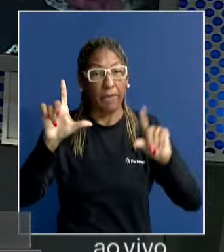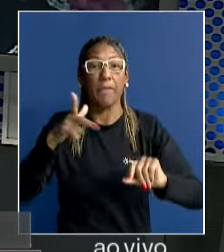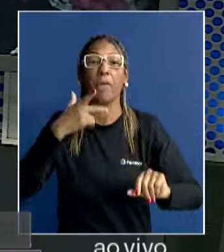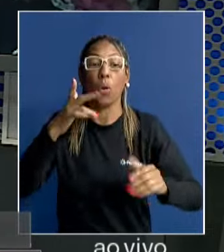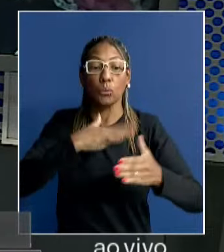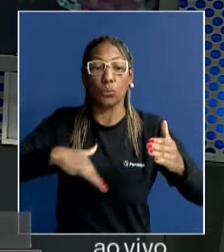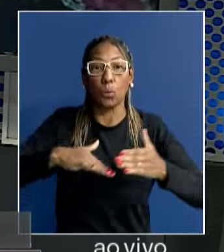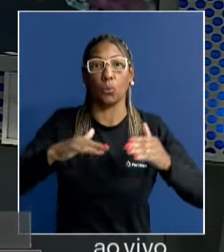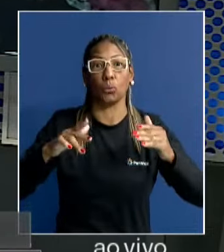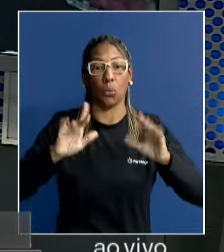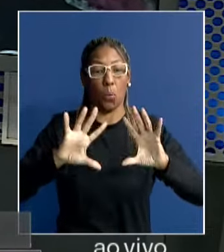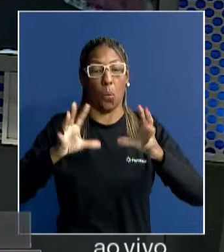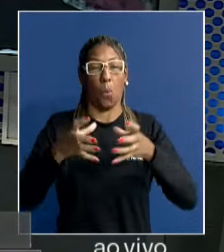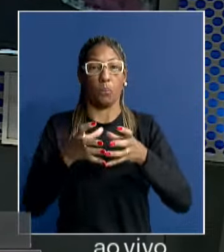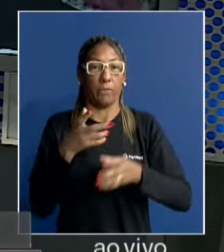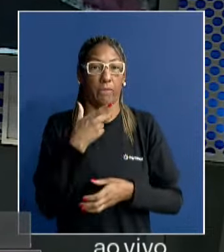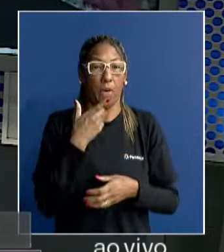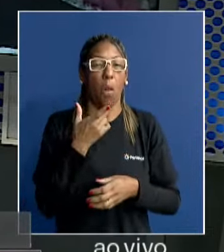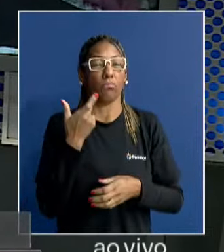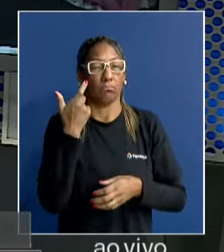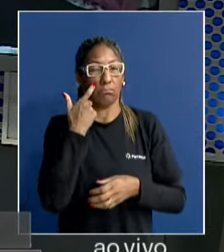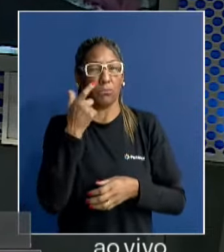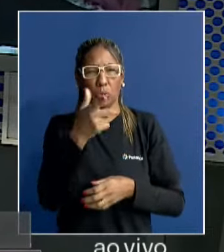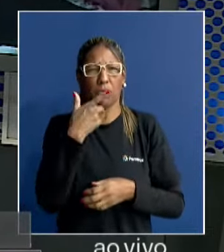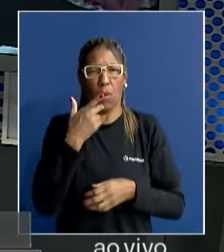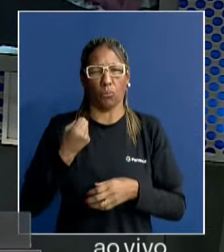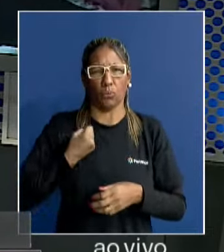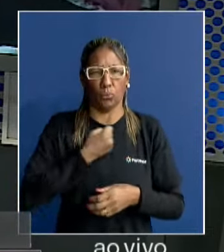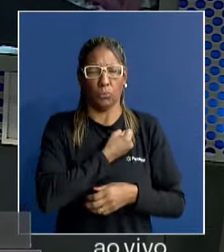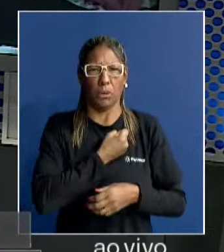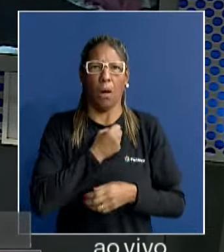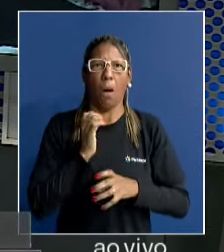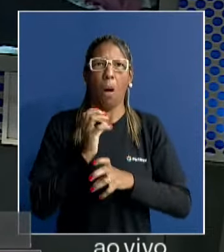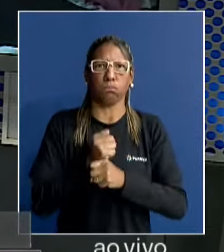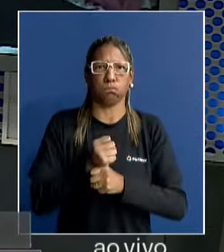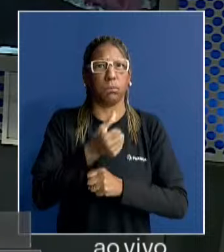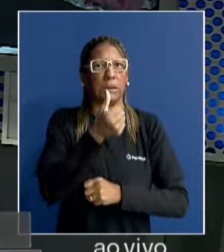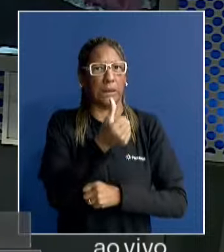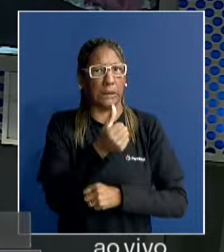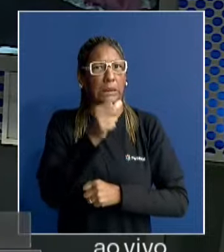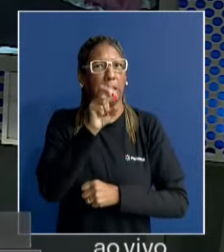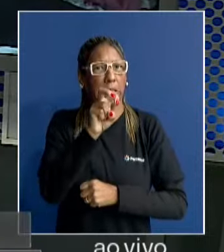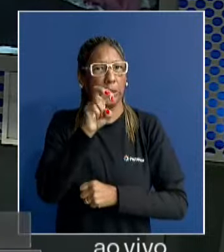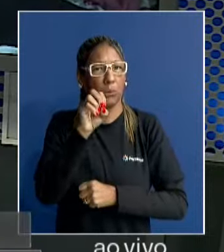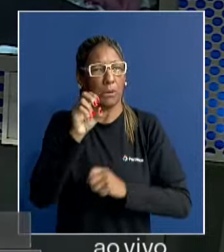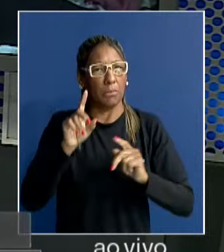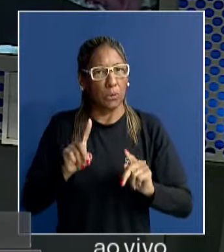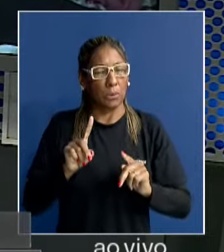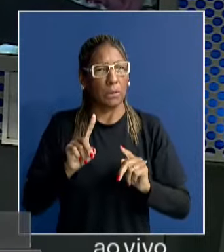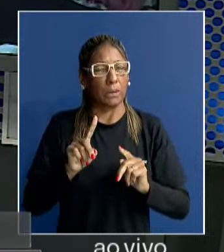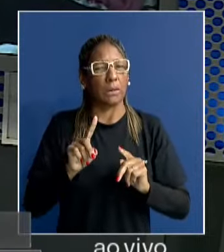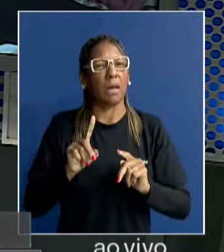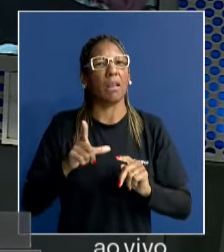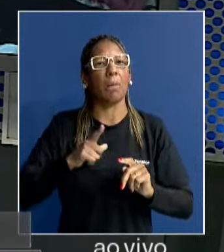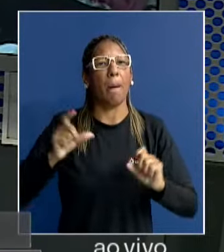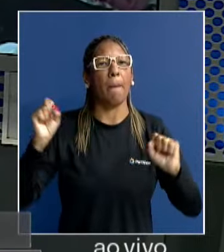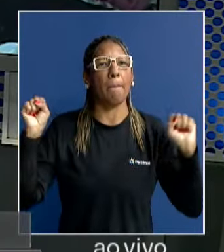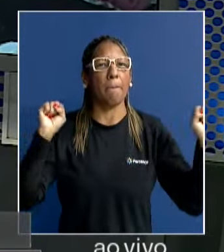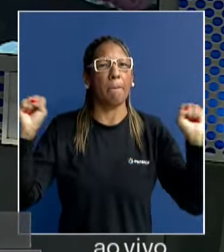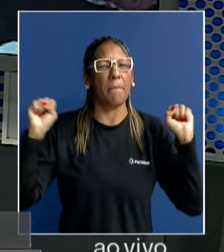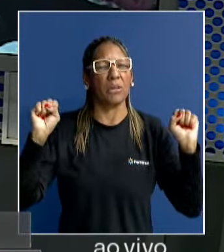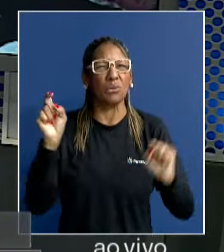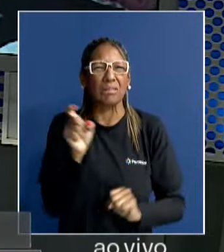todo aí, você me atualizou agora o número, são mais de 650 pessoas, estariam tomando banho